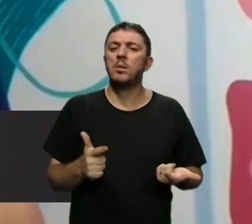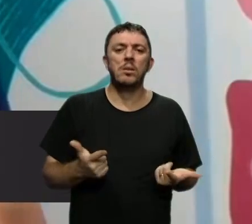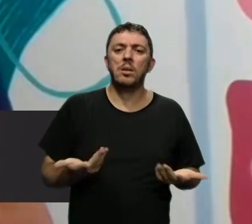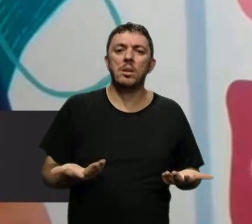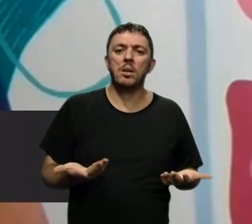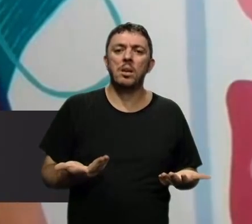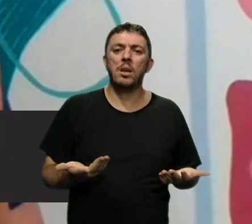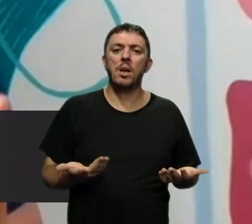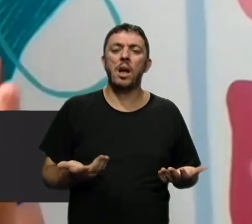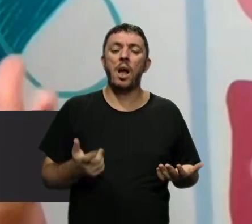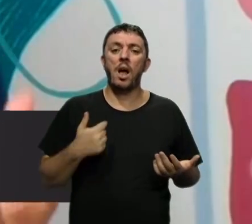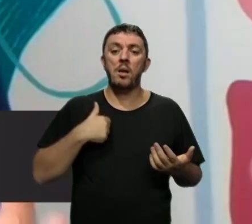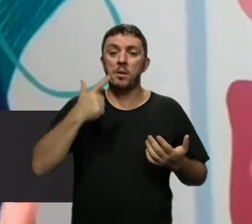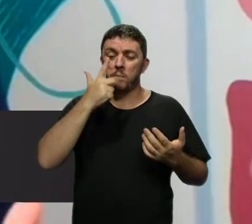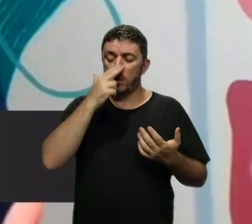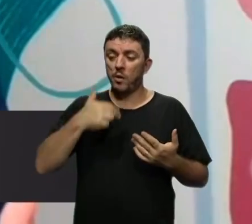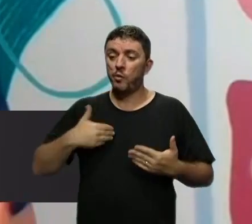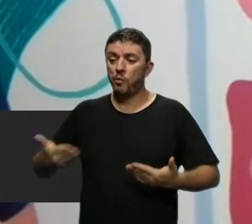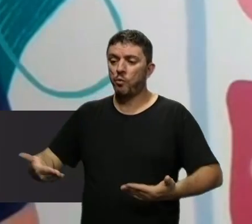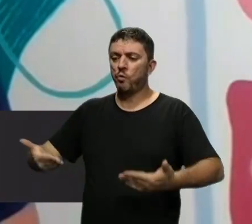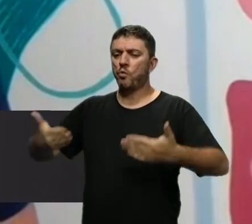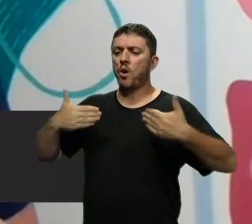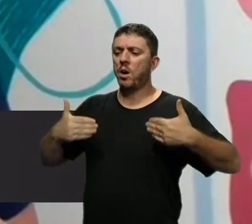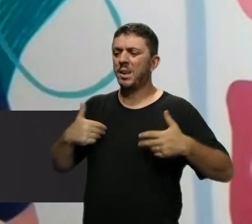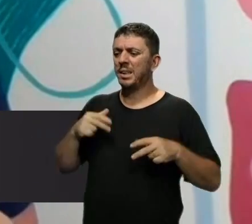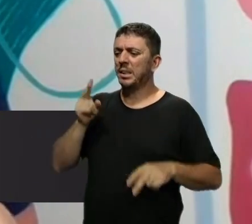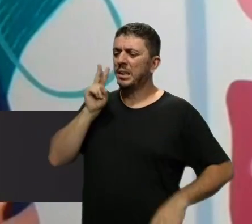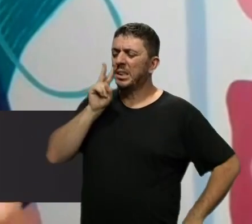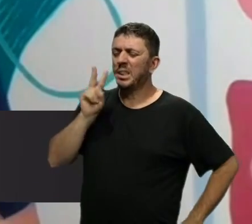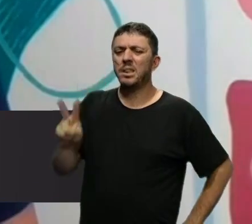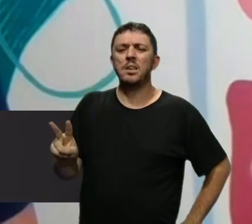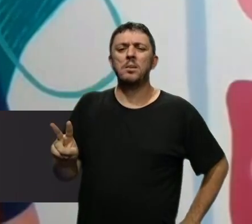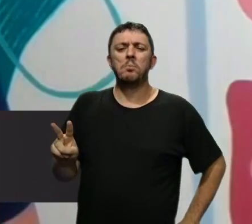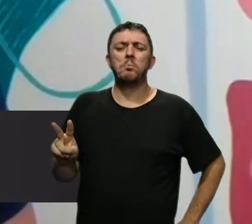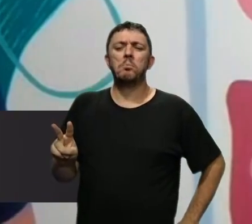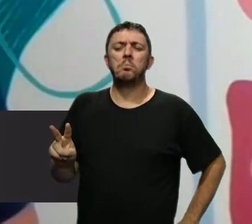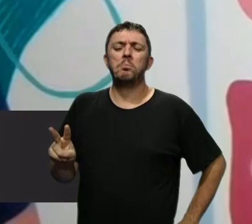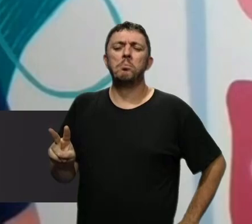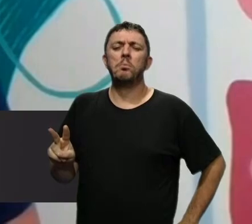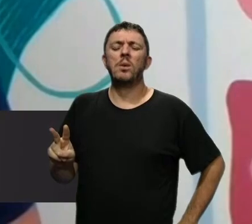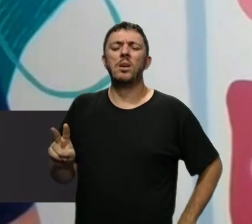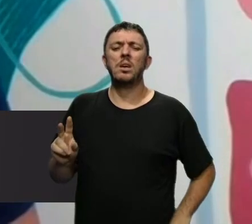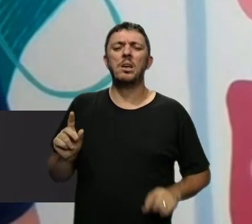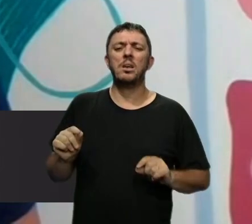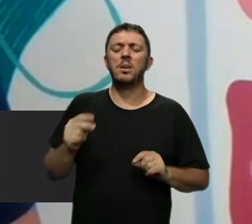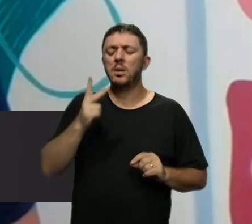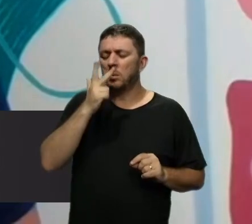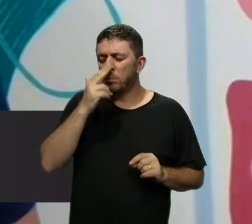de fora, a gente está nessa relação, a gente está criando esse senso de pertencimento a esse lugar que a gente